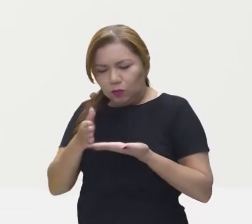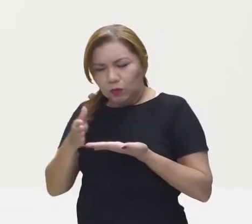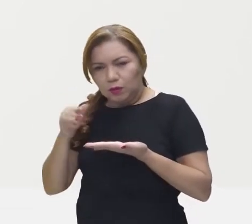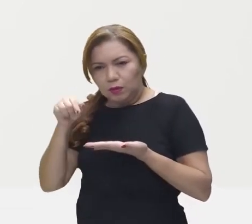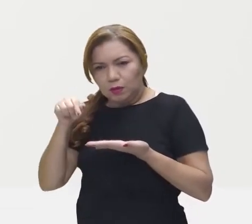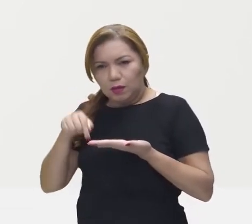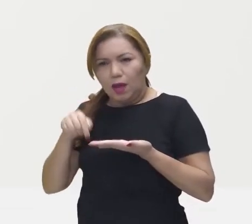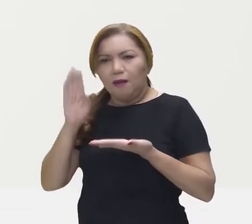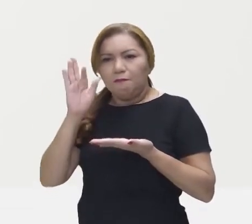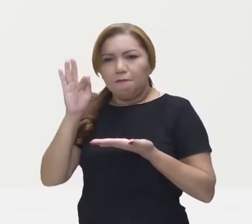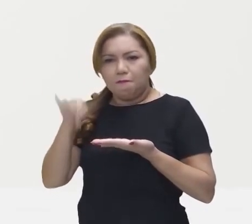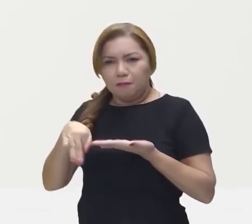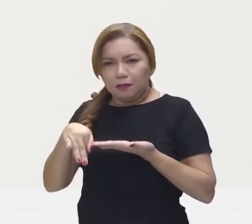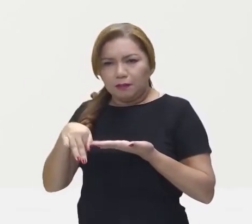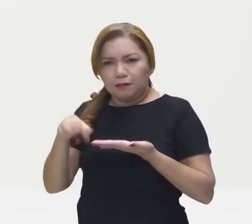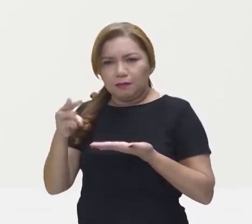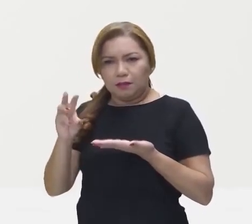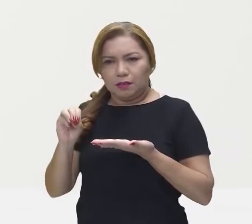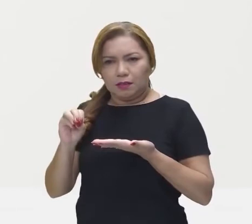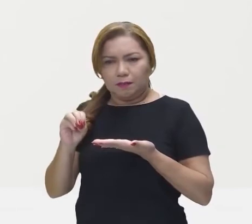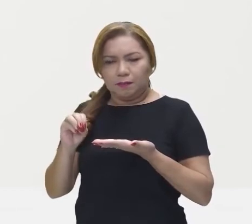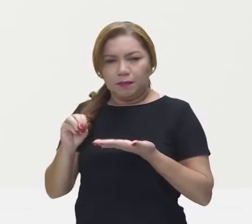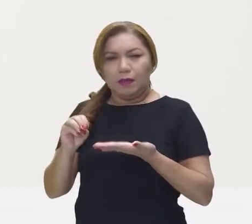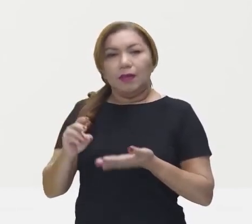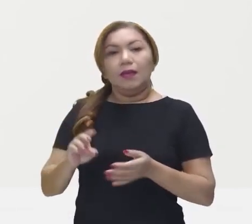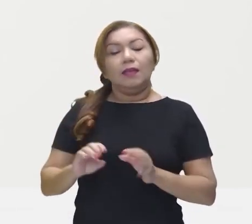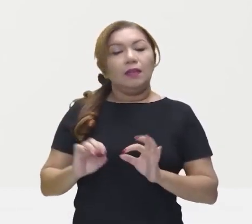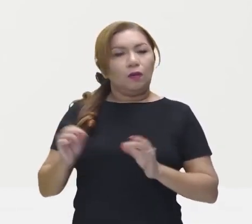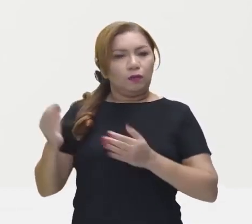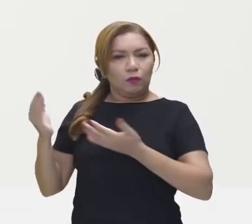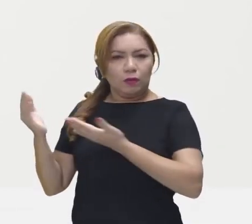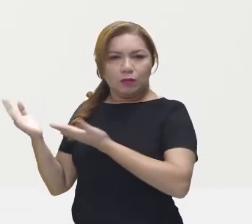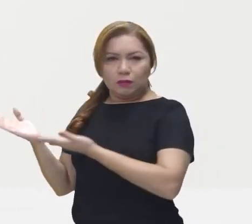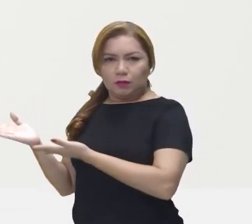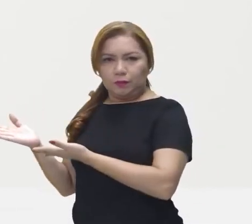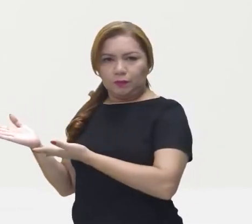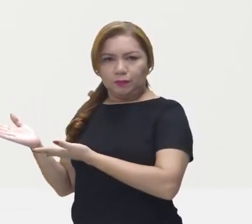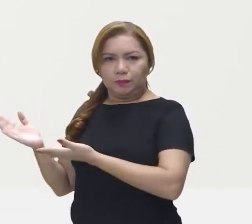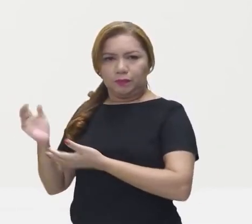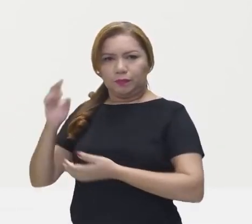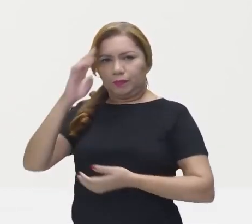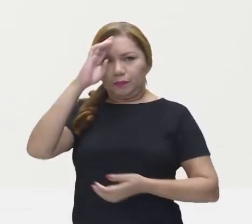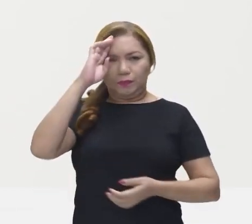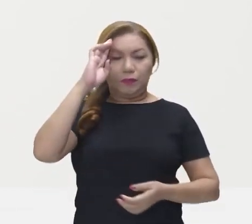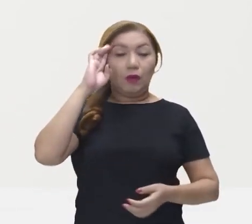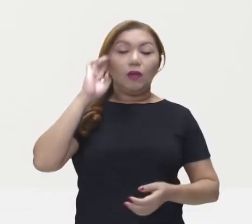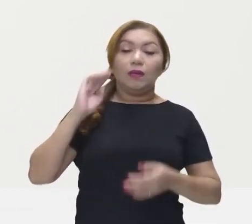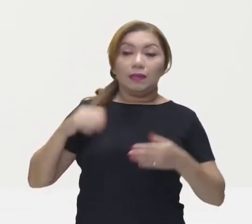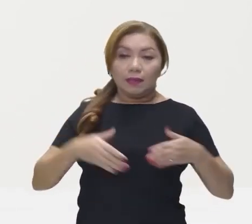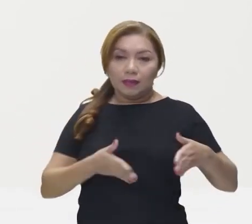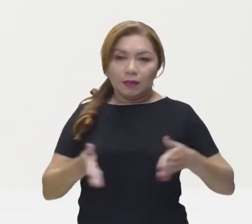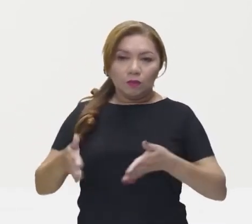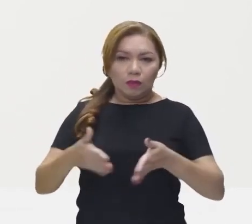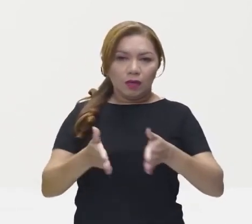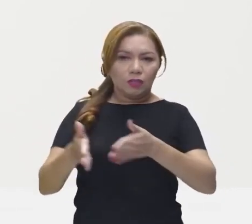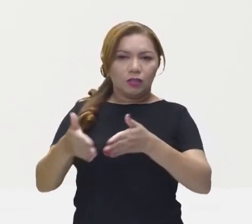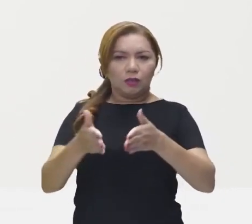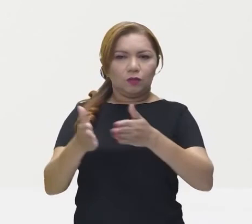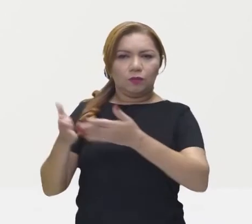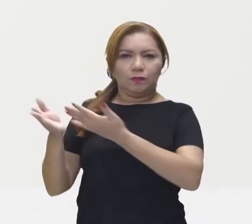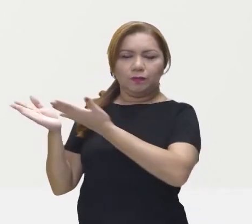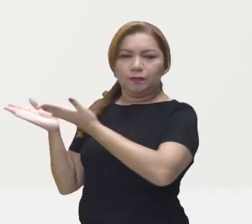seja completado. Beleza. O trajeto ficou assim. Opa, nós temos aí o trajetinho. Tá bem simples, já tem